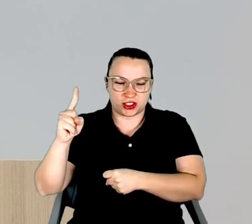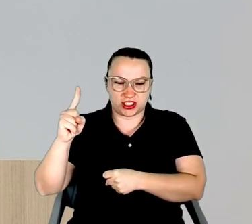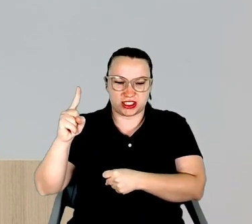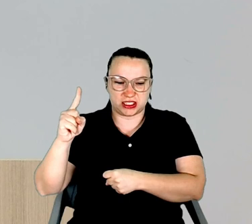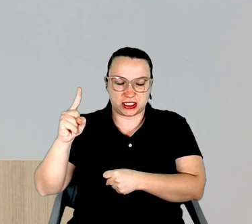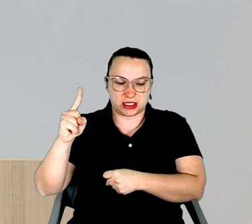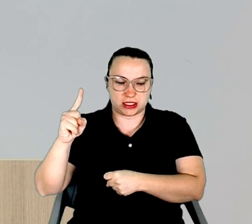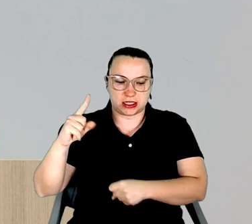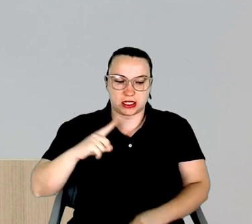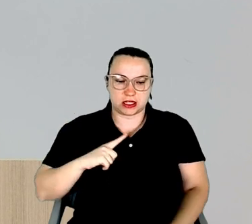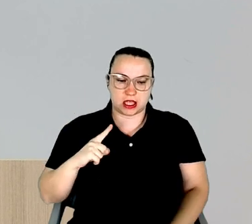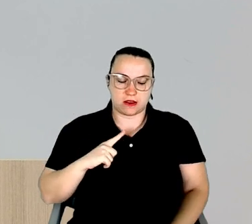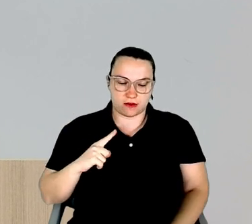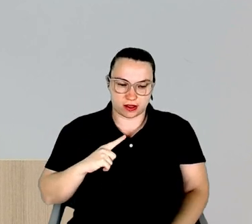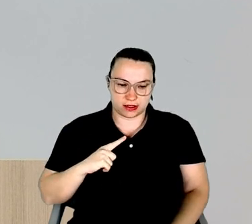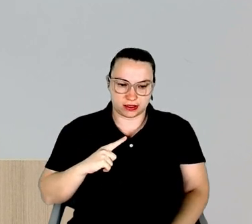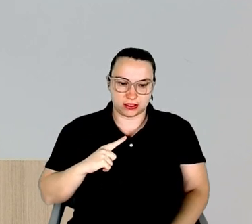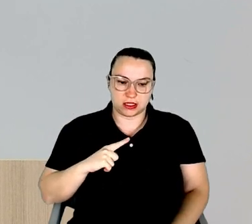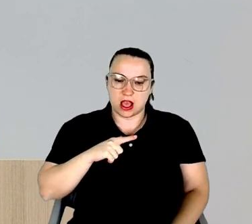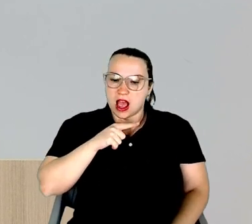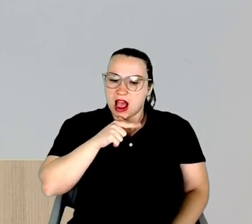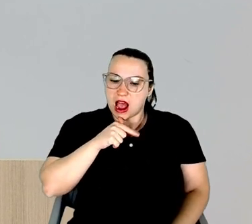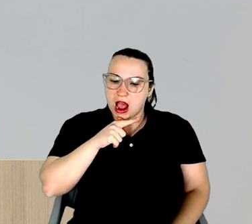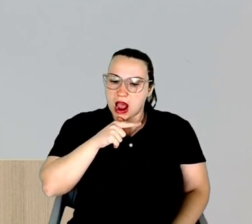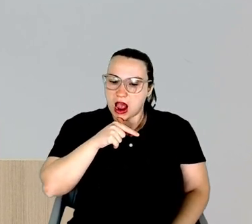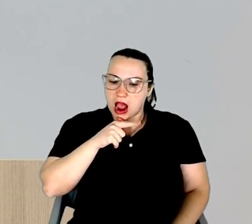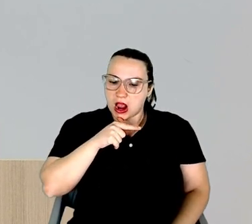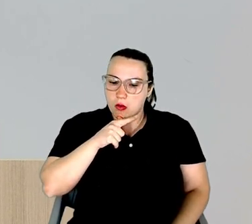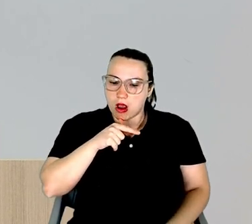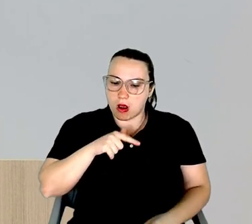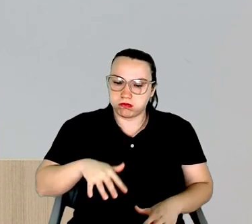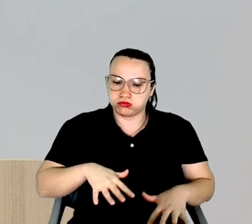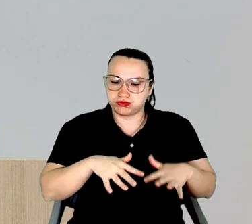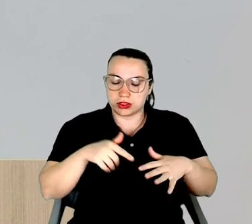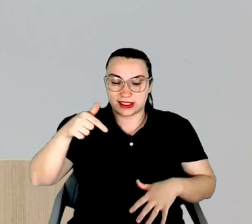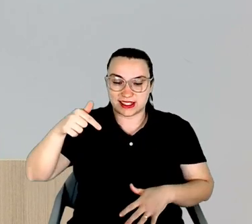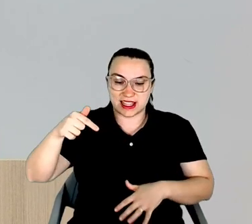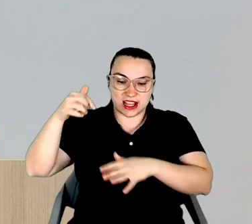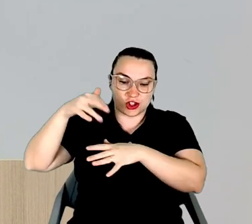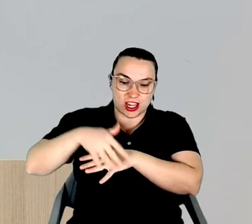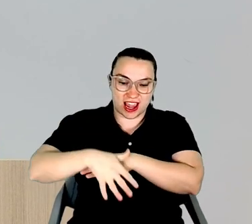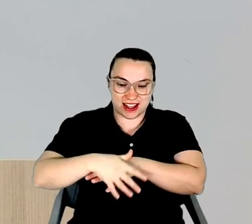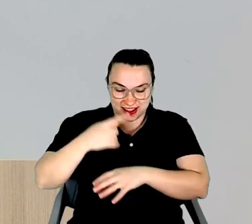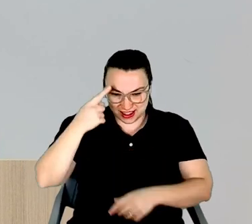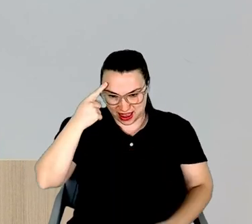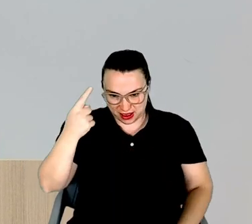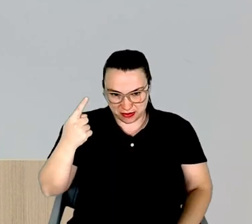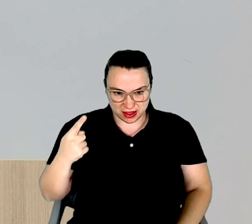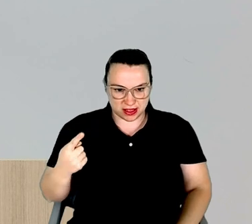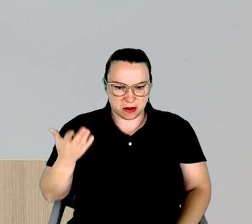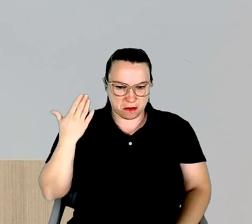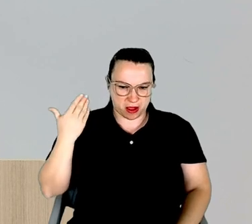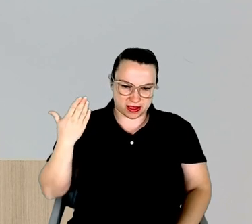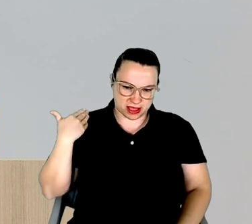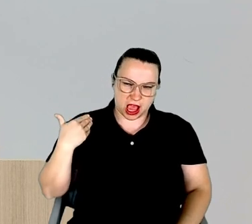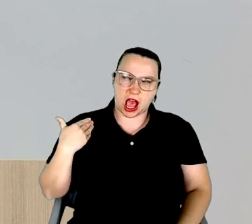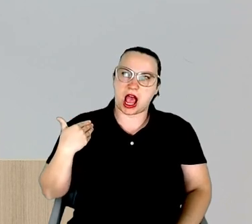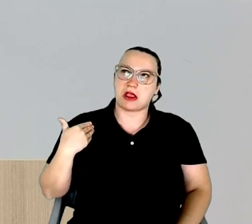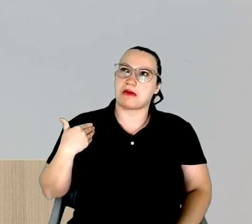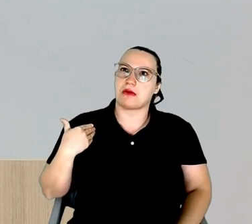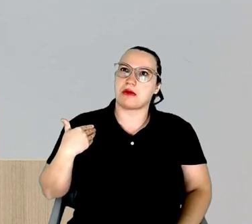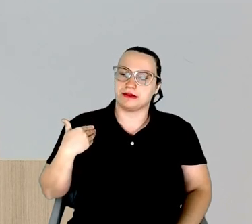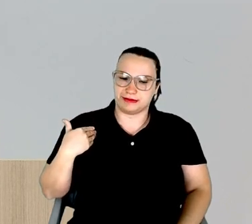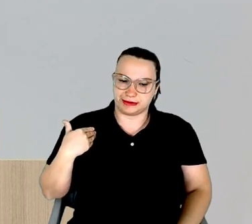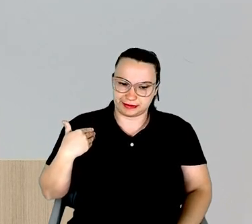houve o total alagamento das Sete Quedas. É claro que a gente não pode viver de passado, mas a gente pode,